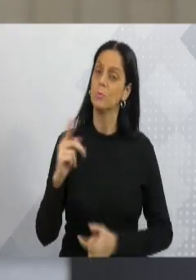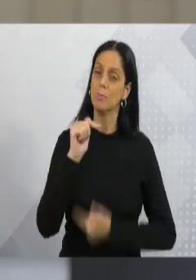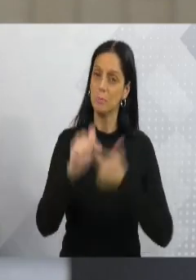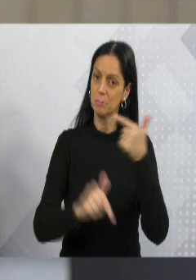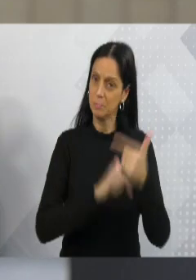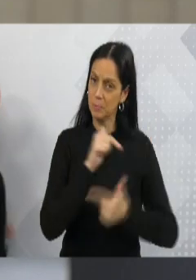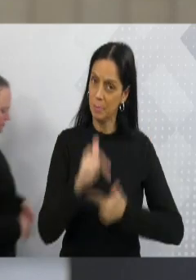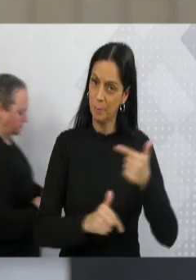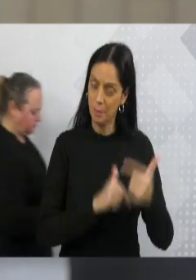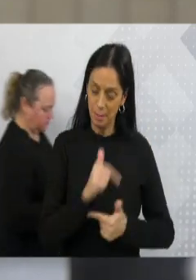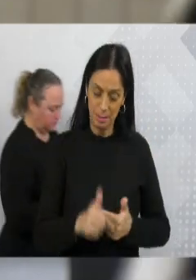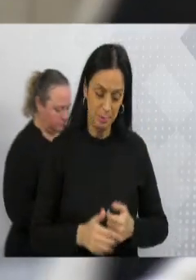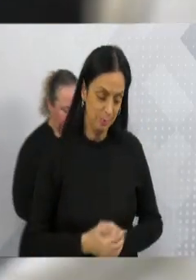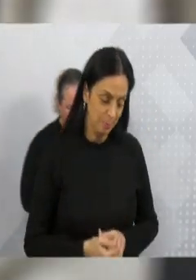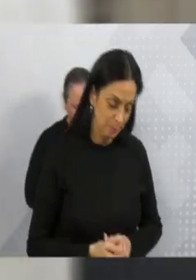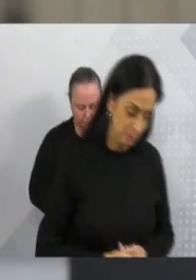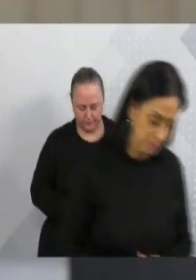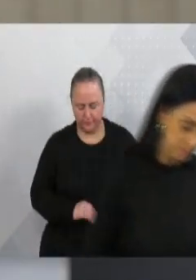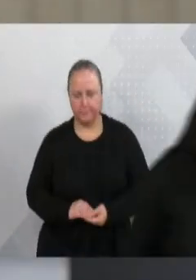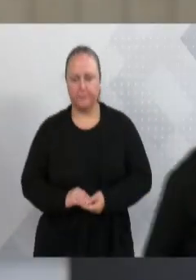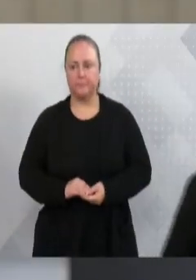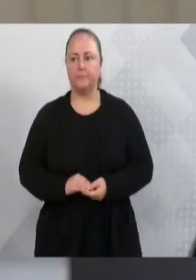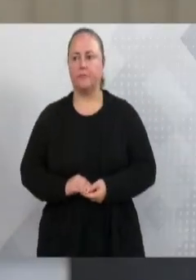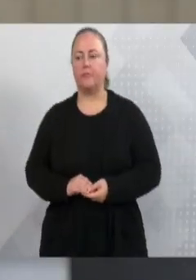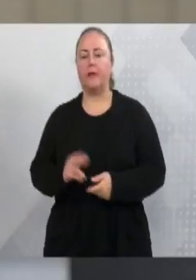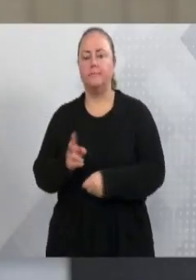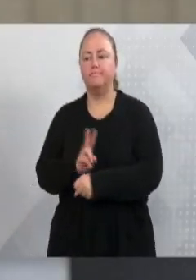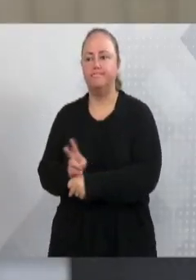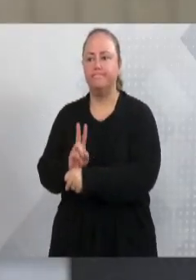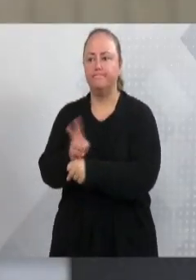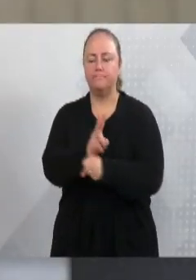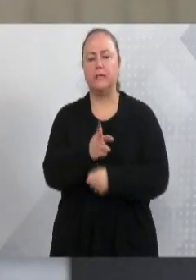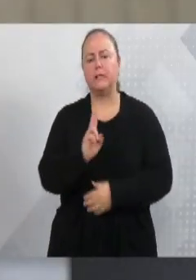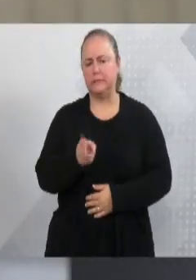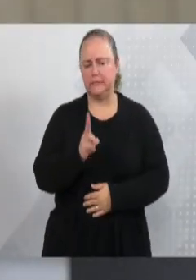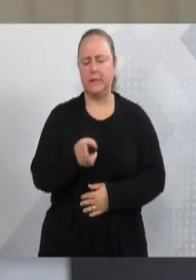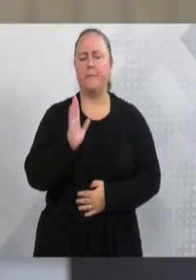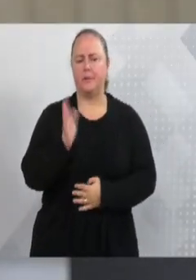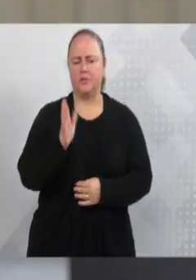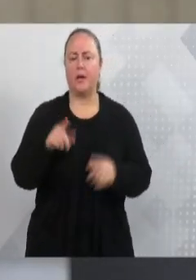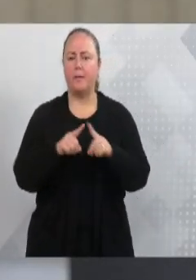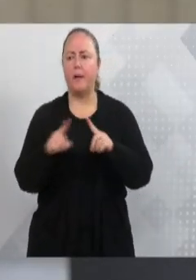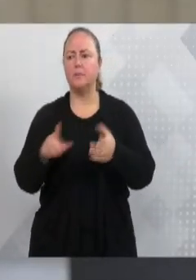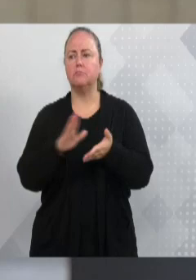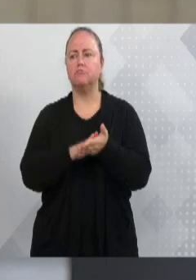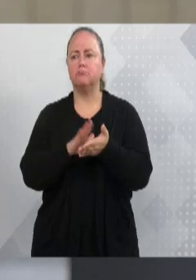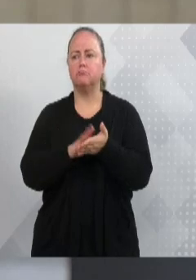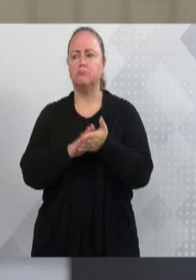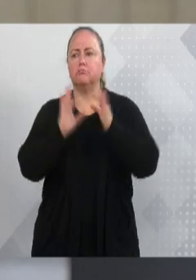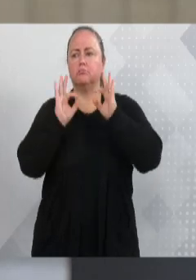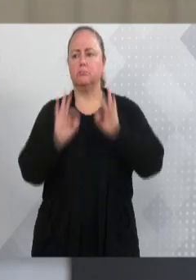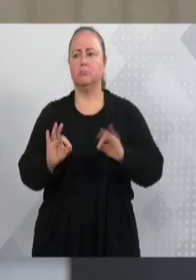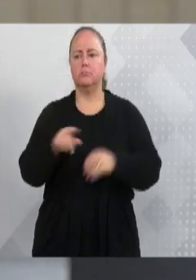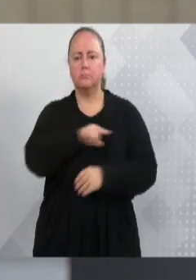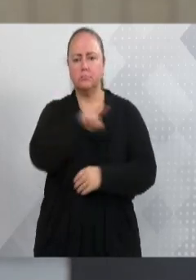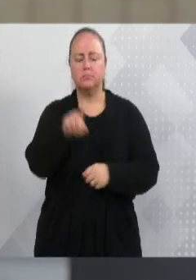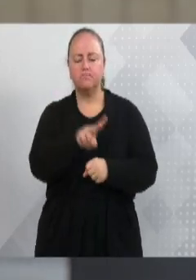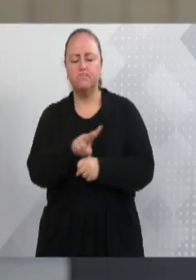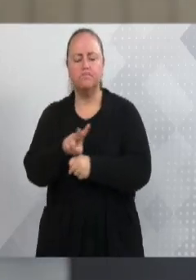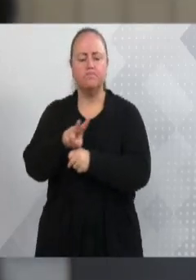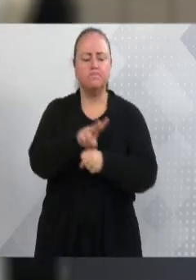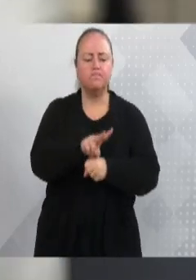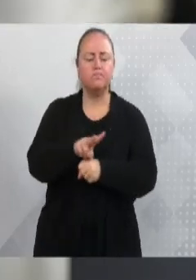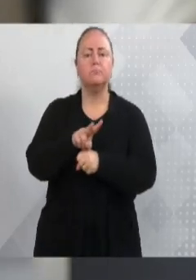trabalho de fiscalizador sempre fez mas parabéns pela fiscalização por vossa excelência tem feito